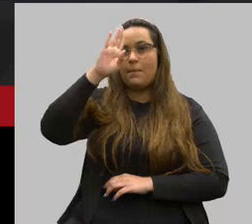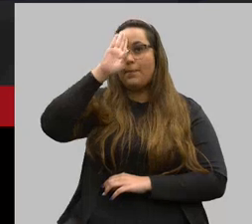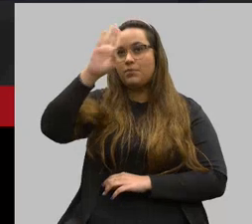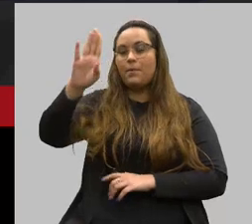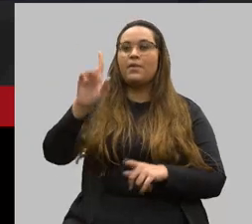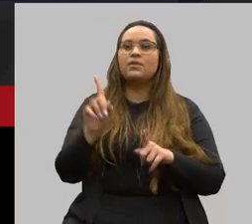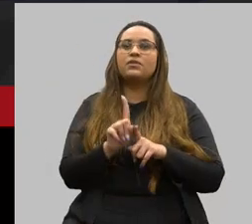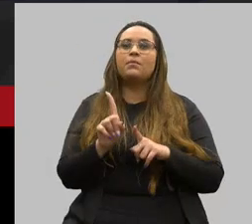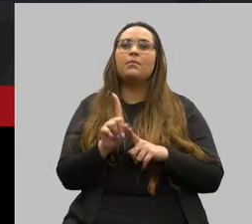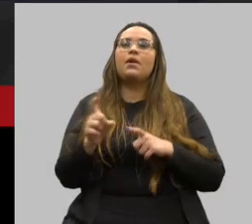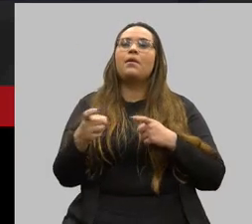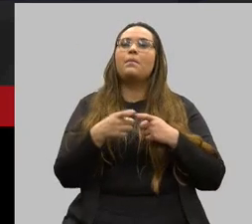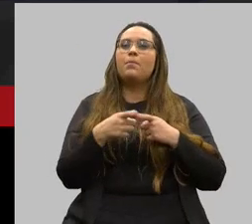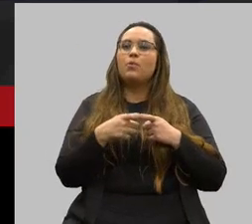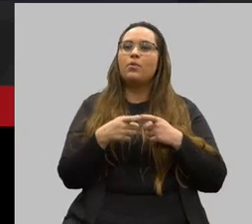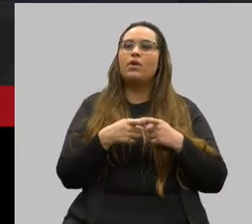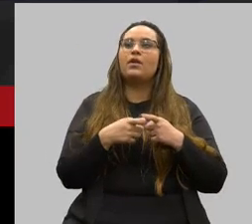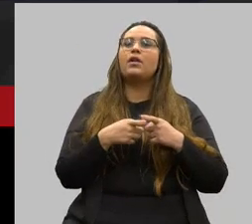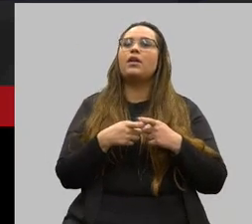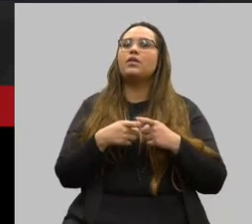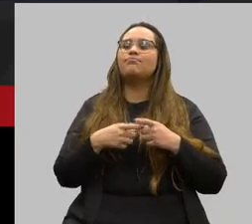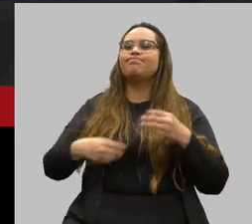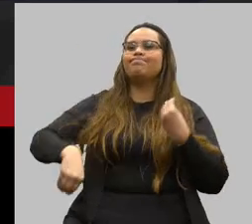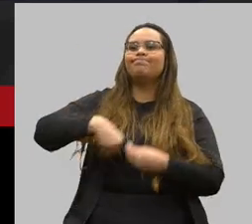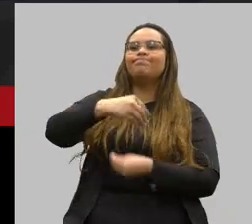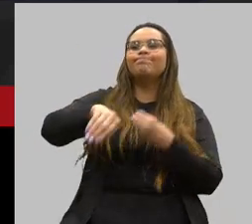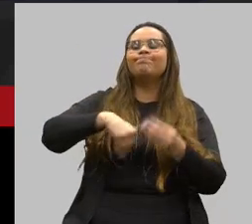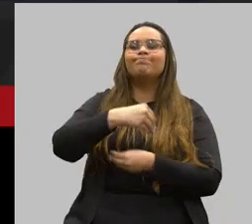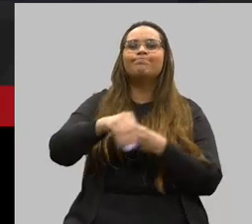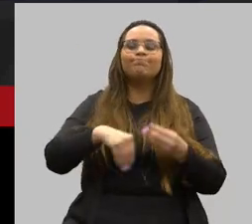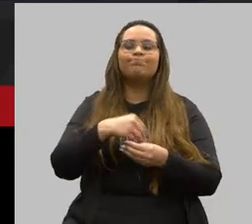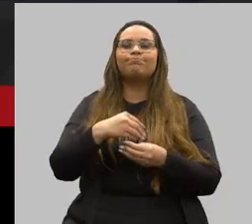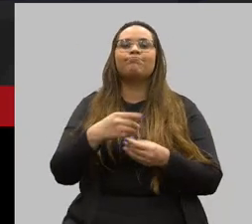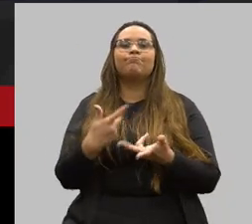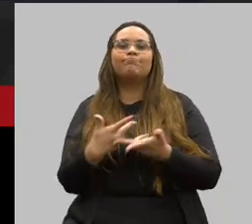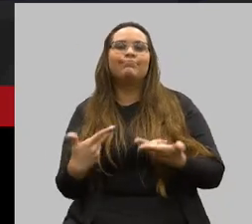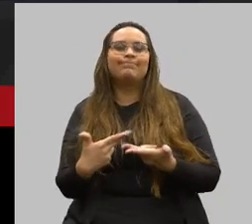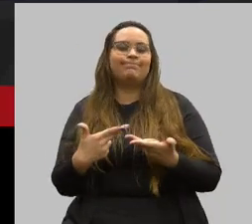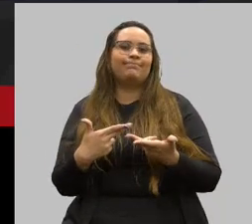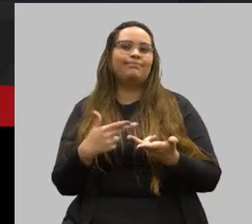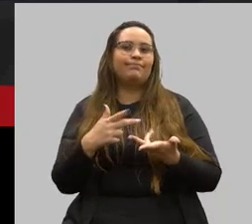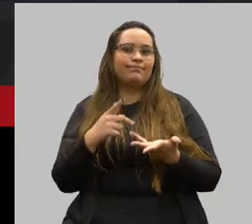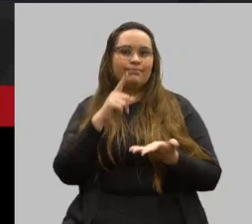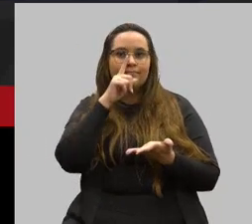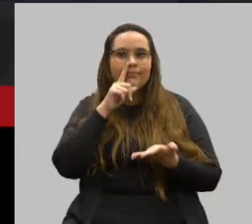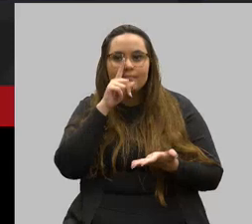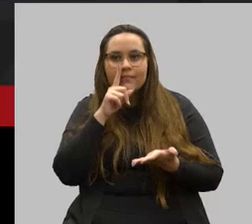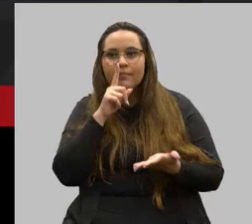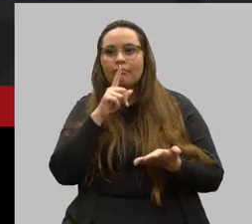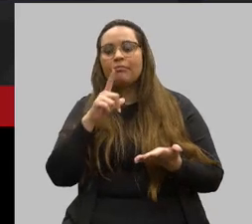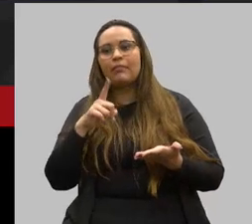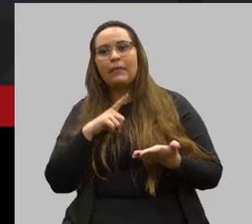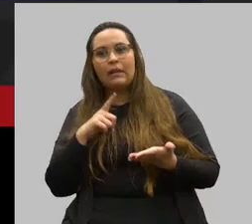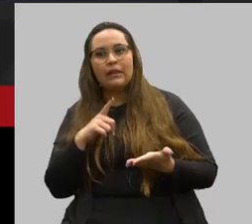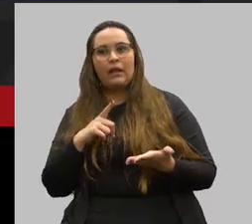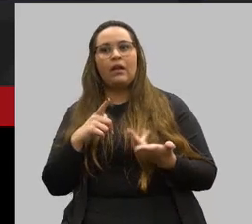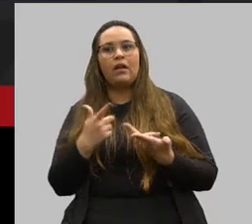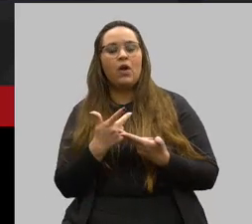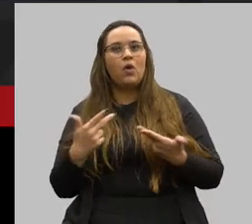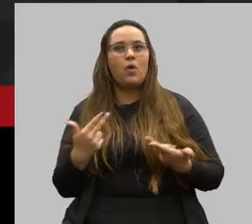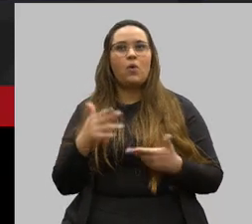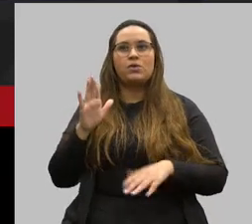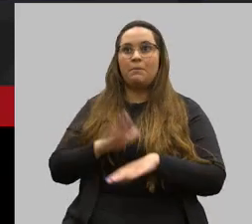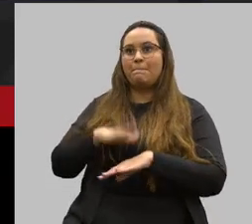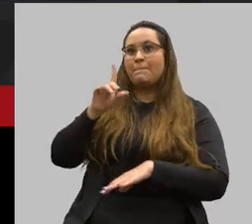policiais que sejam envolvidos em eventos críticos né em eh eh ocorrências de maior complexidade então nós